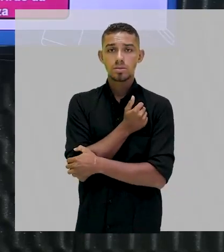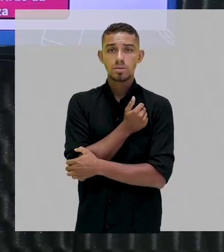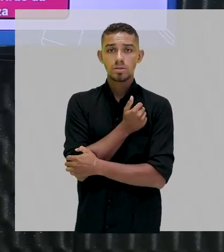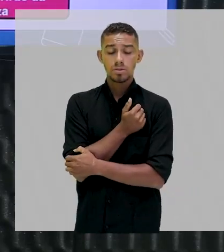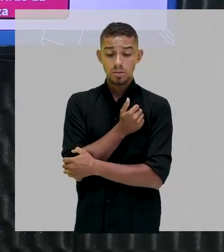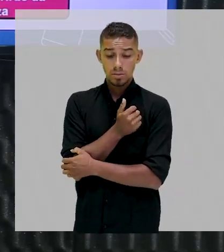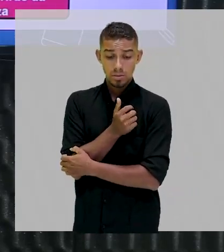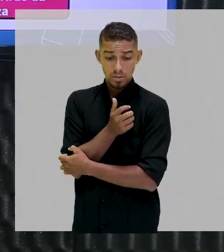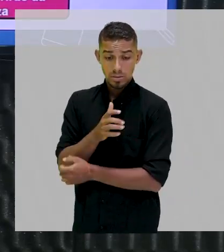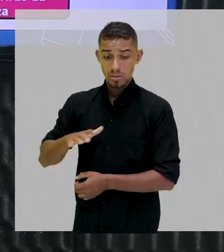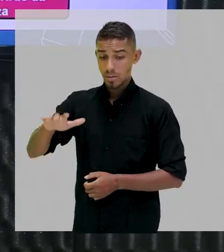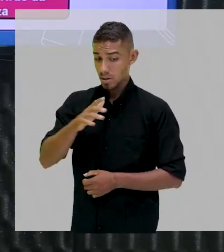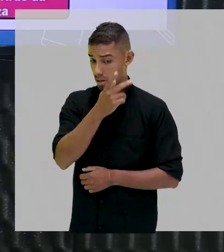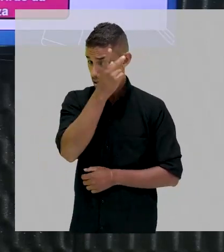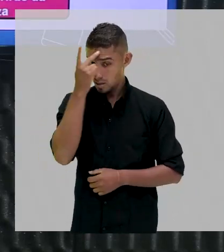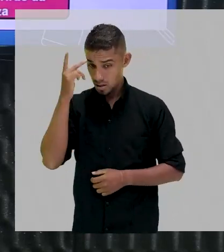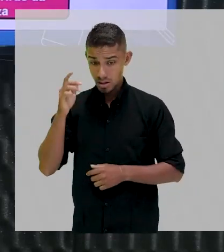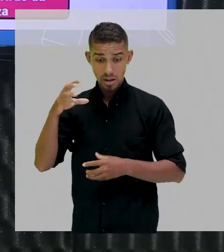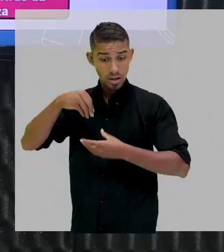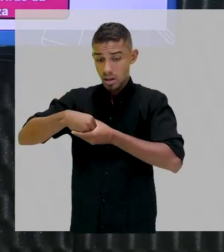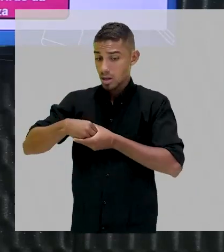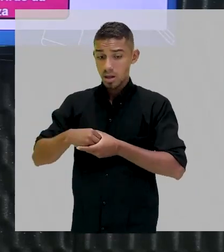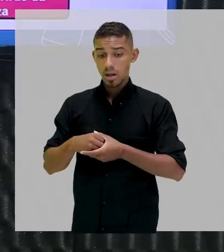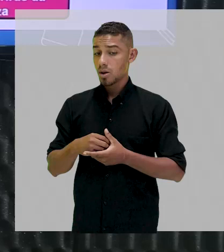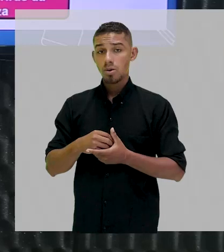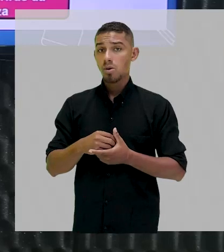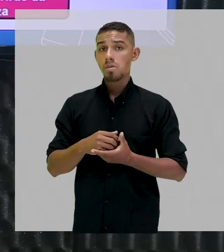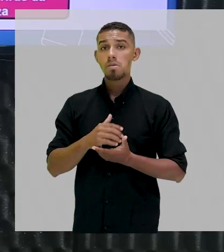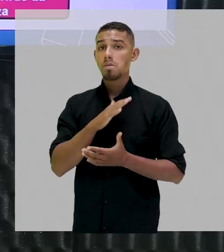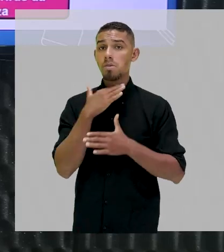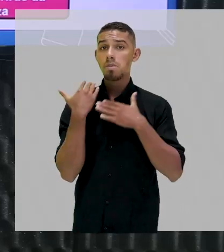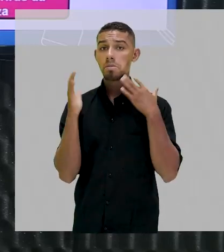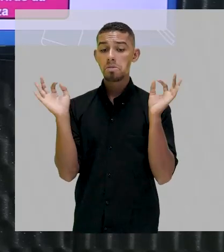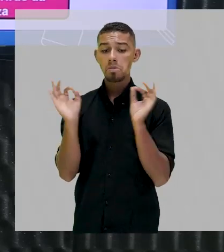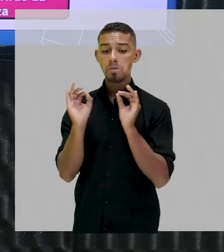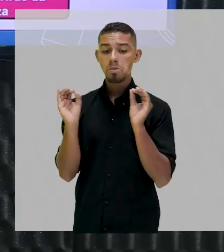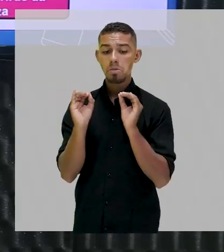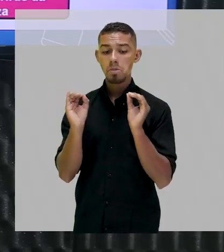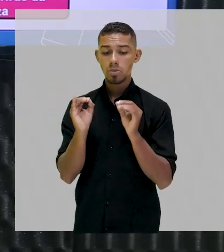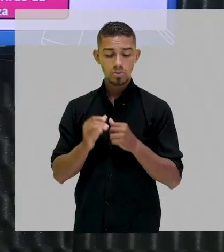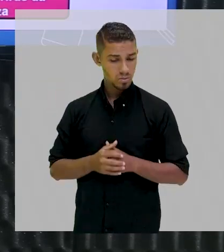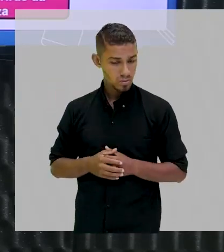teve nenhum óbito. Ninguém morreu da cela dele. Então,